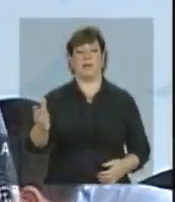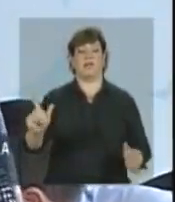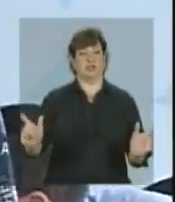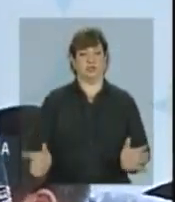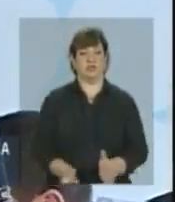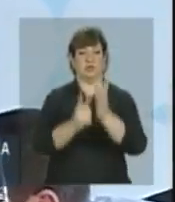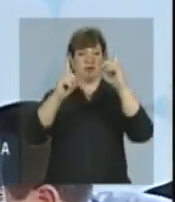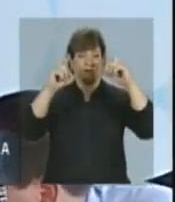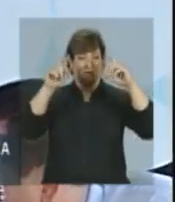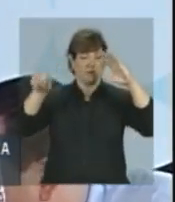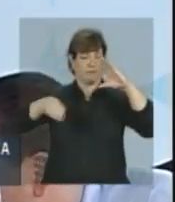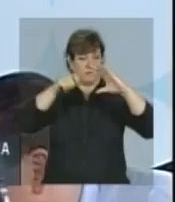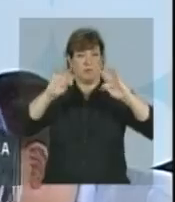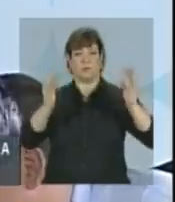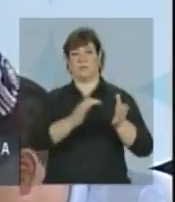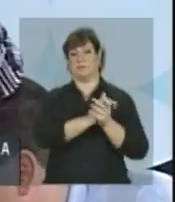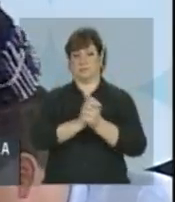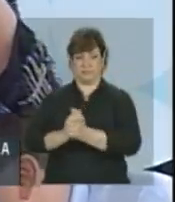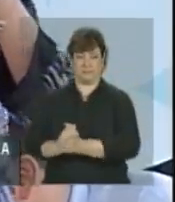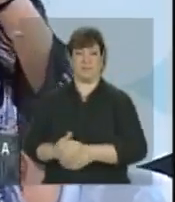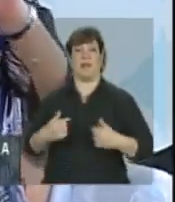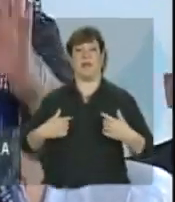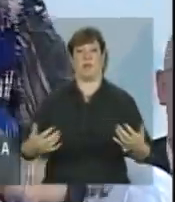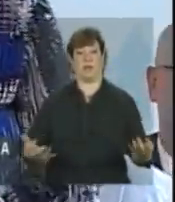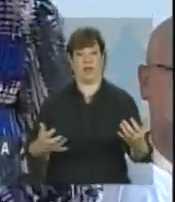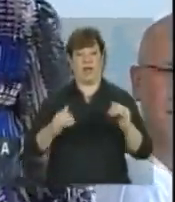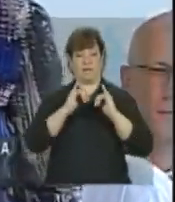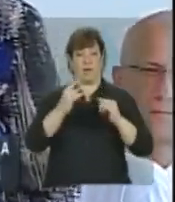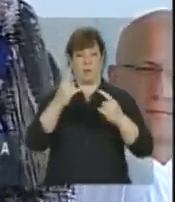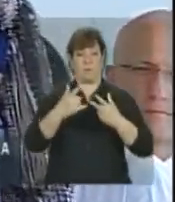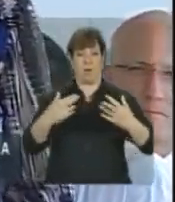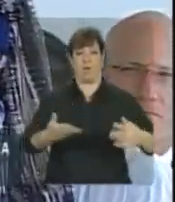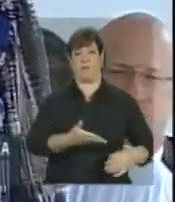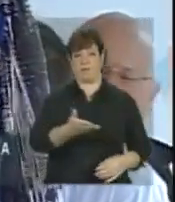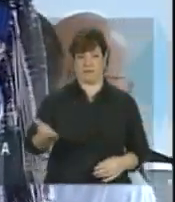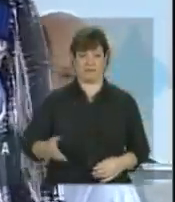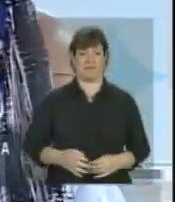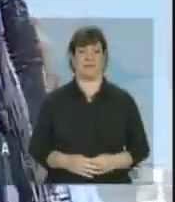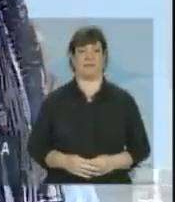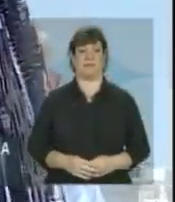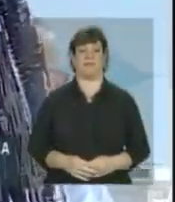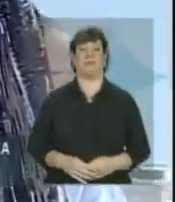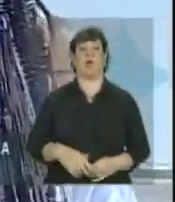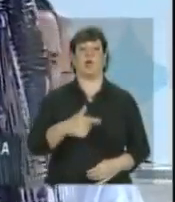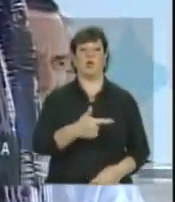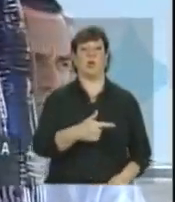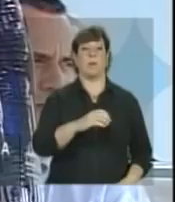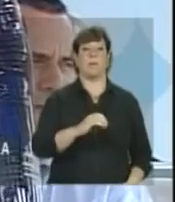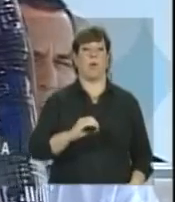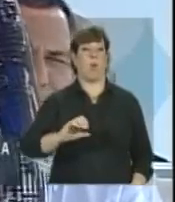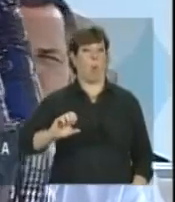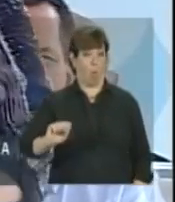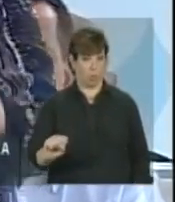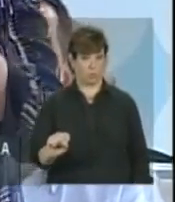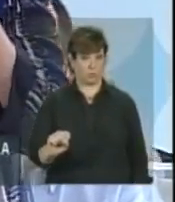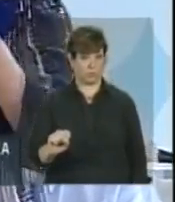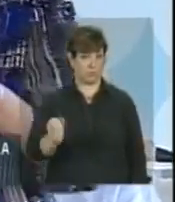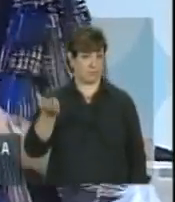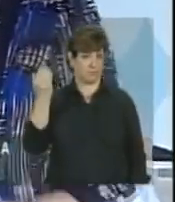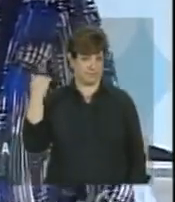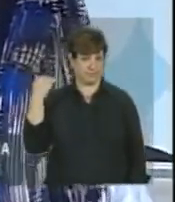jornalistas, fotógrafos e cinegrafistas. Quero contar uma coisa para vocês. Em 2008,